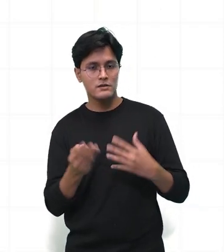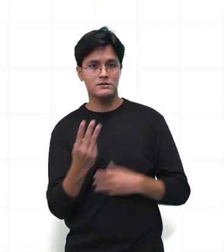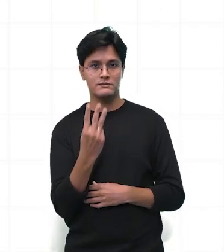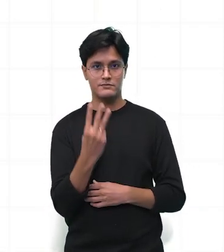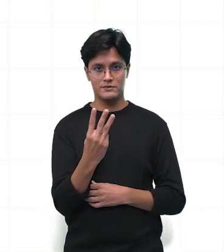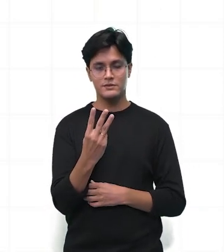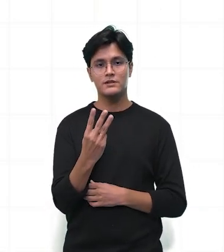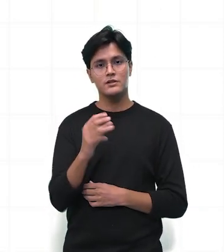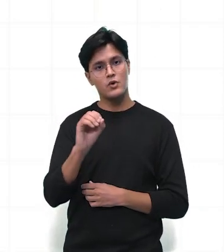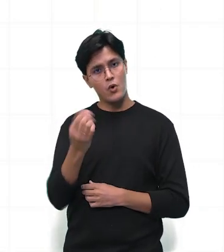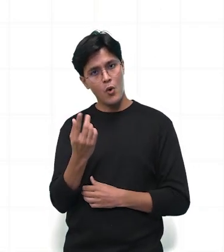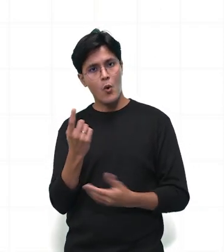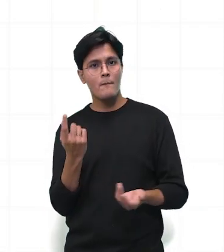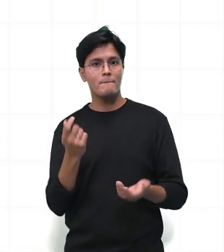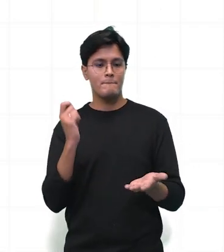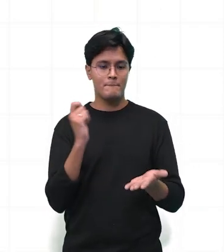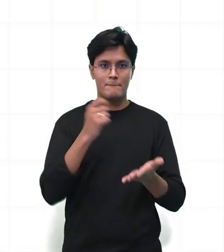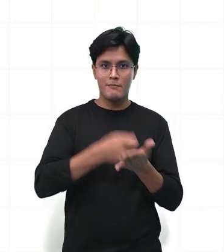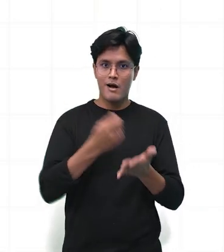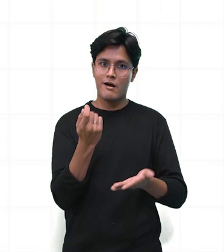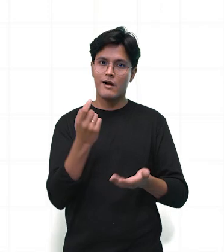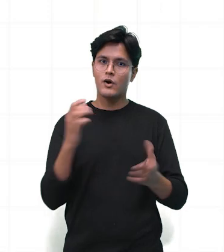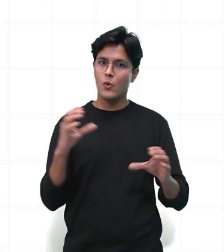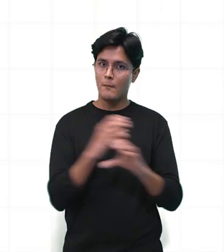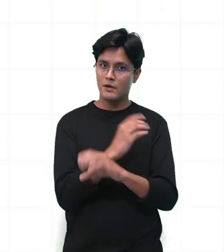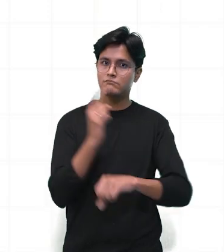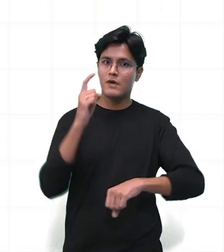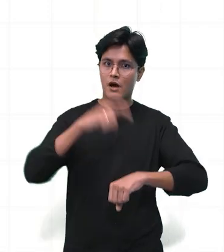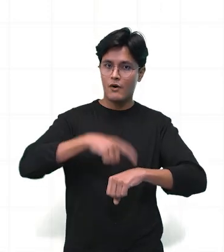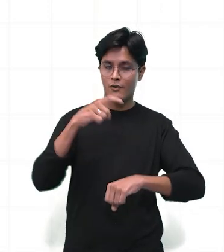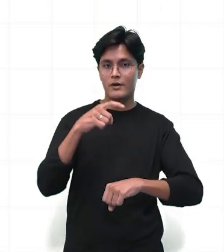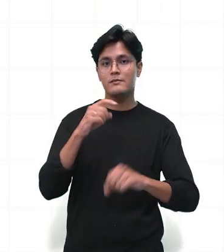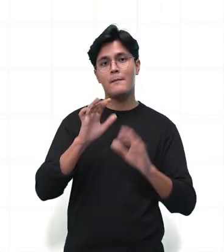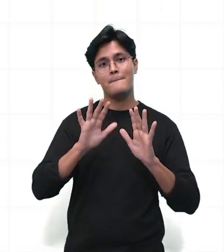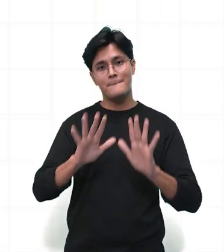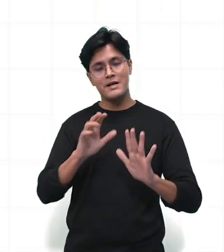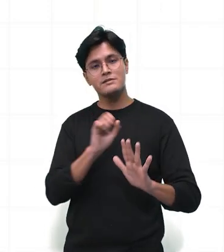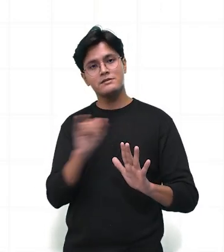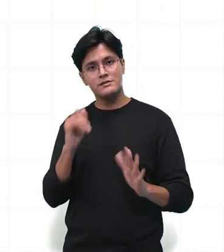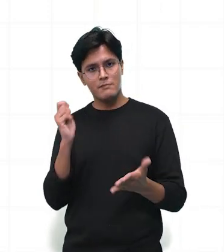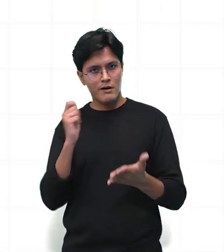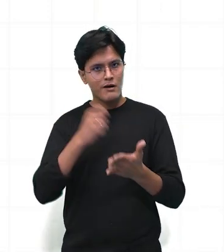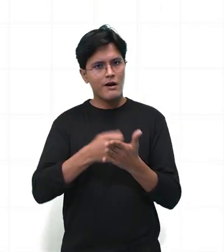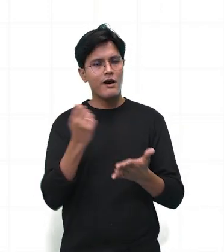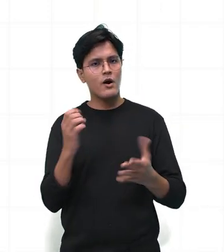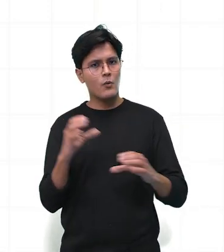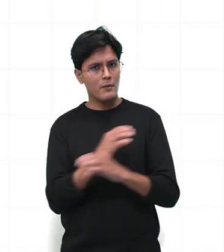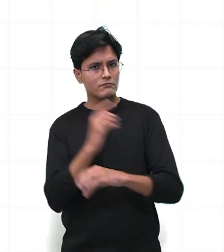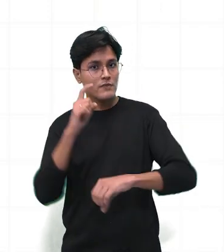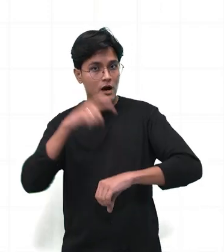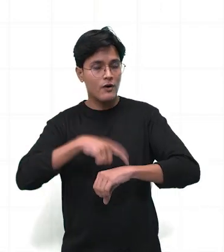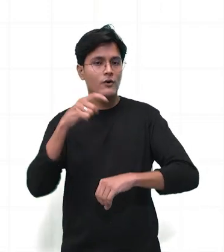à vista. Só que se você pagar à vista, você vai ter um desconto de 10%.